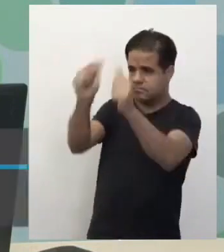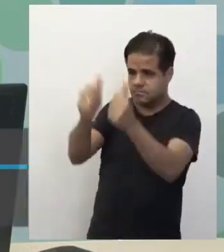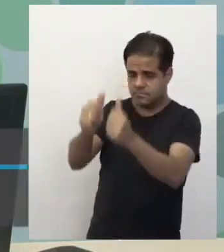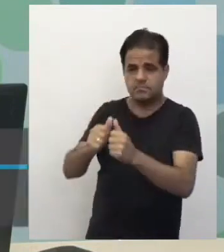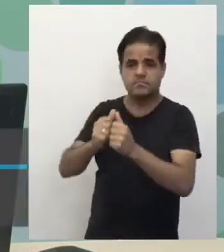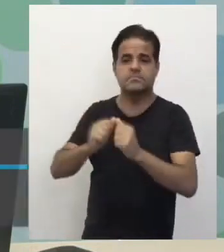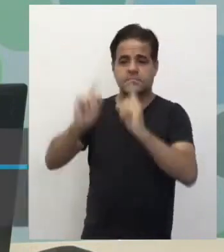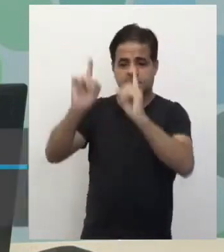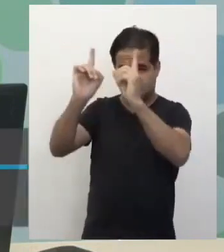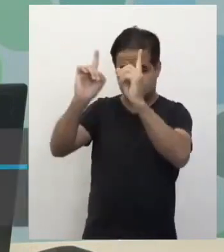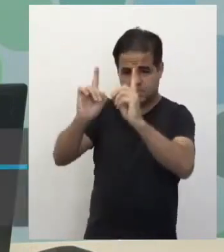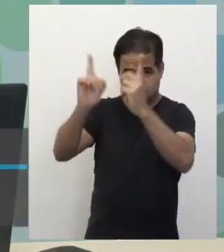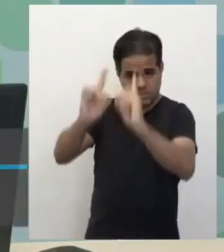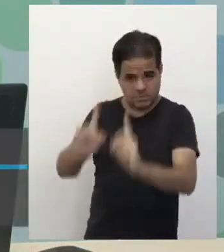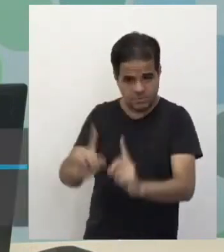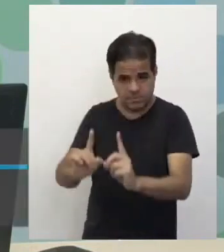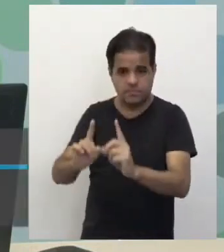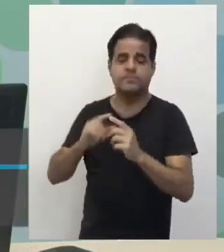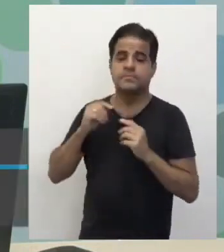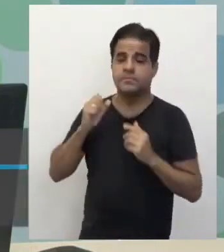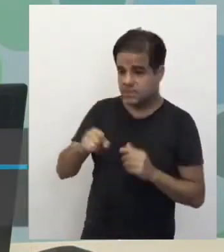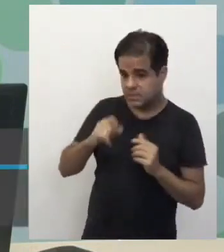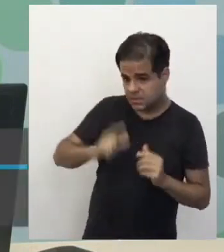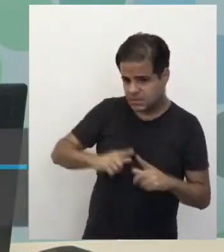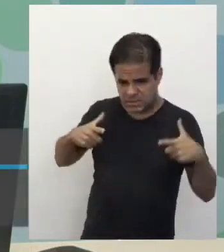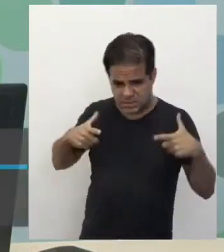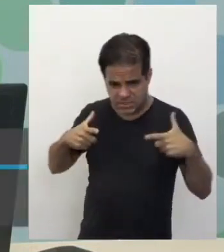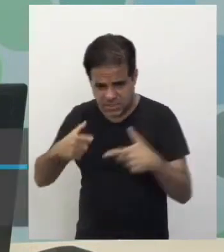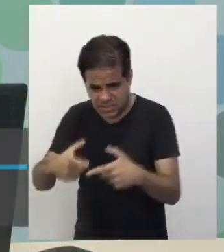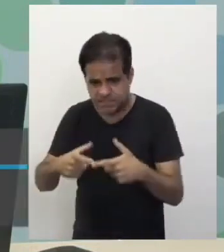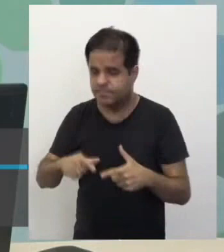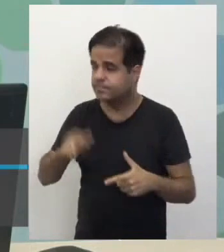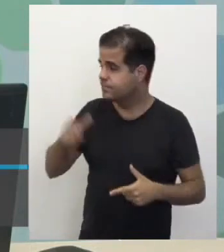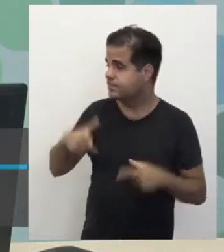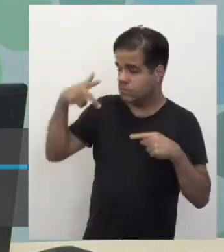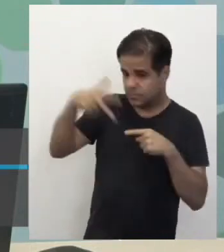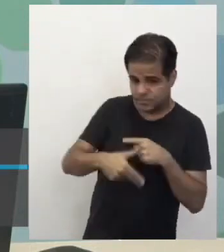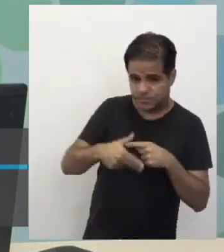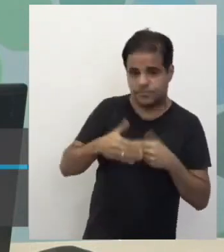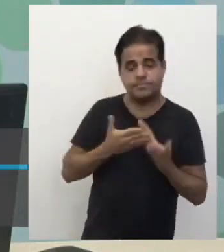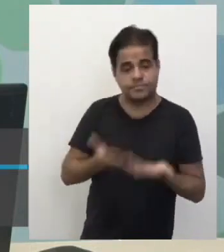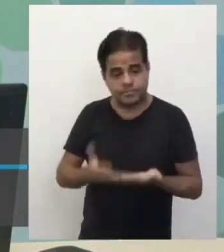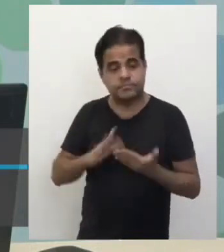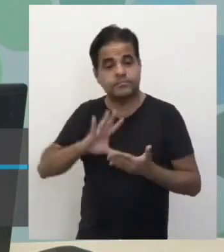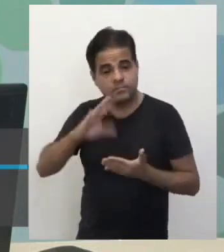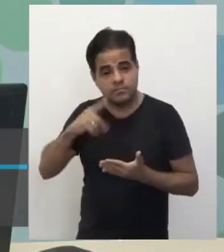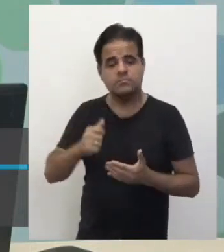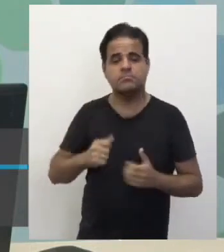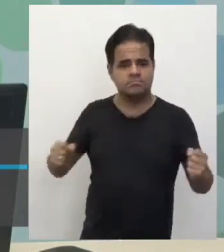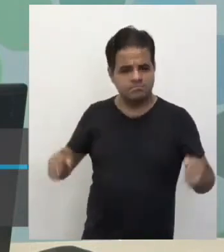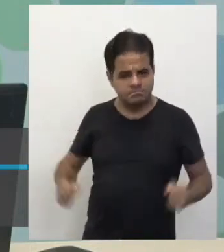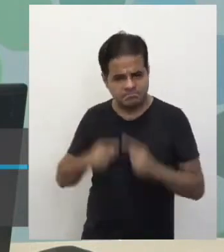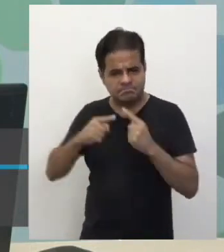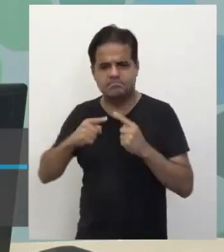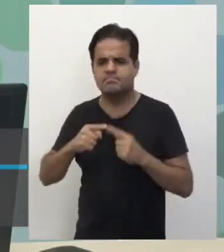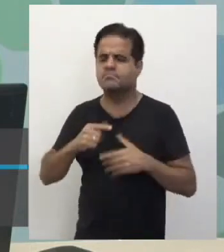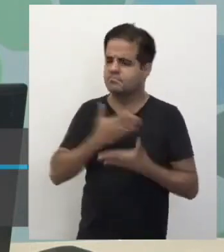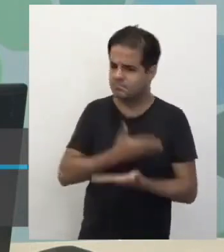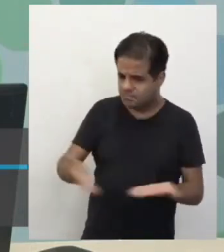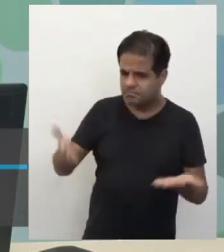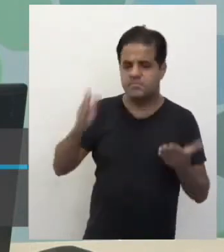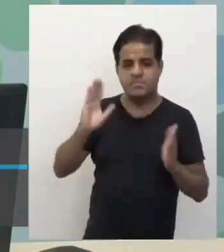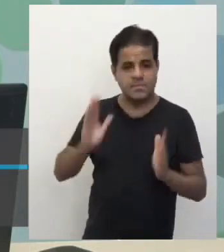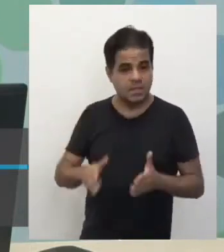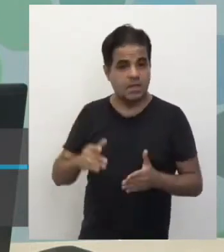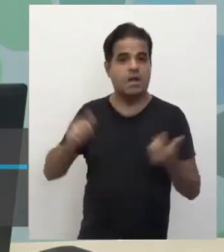Inclusive, se as cidades-estado gregas estivessem em guerras, estas eram interrompidas para que ocorressem esses Jogos Olímpicos, né? Olha